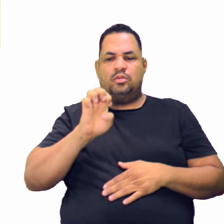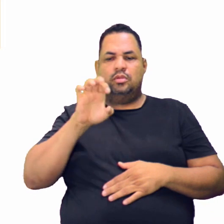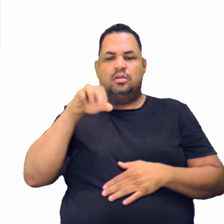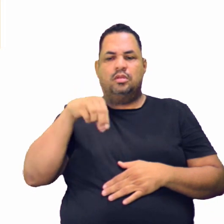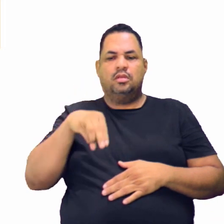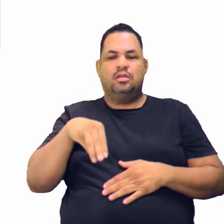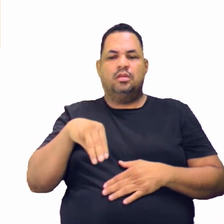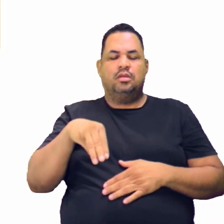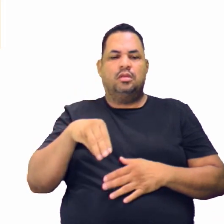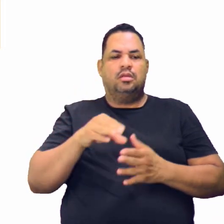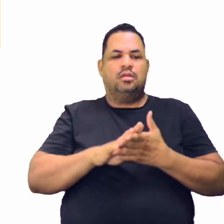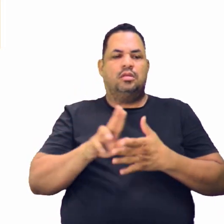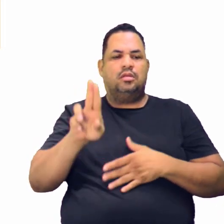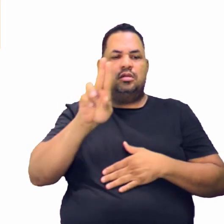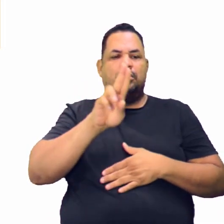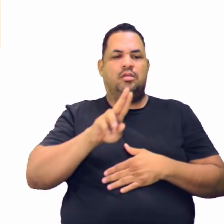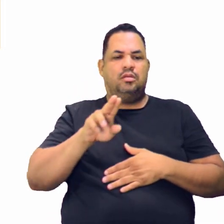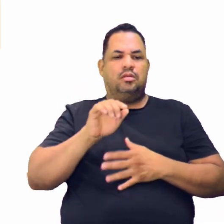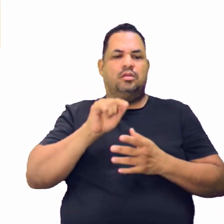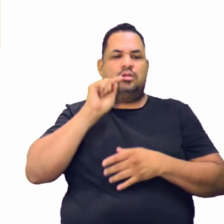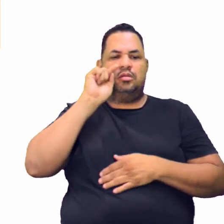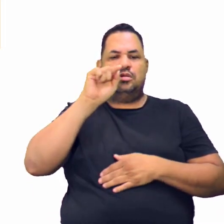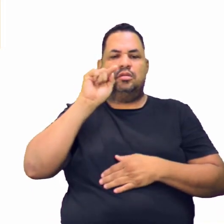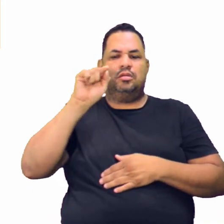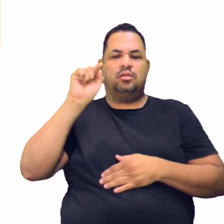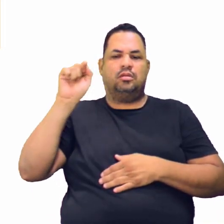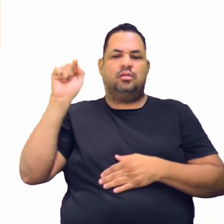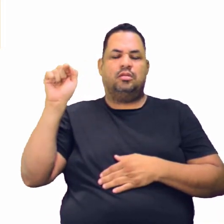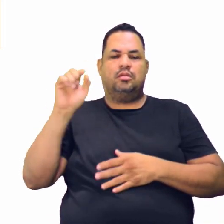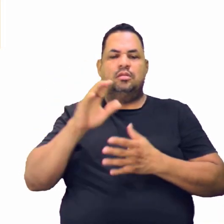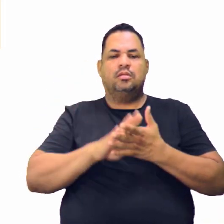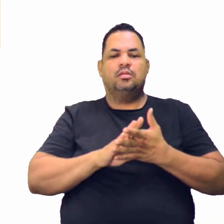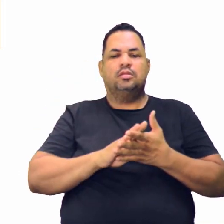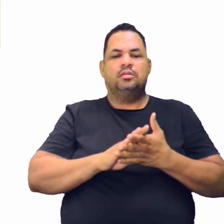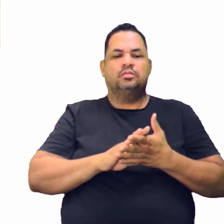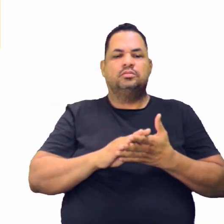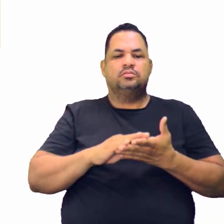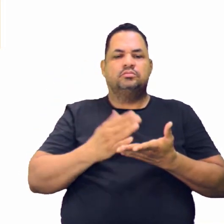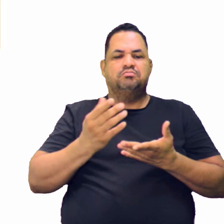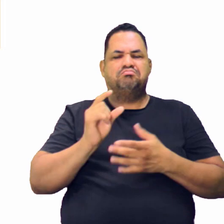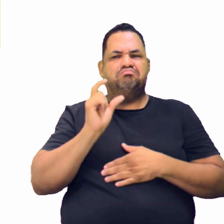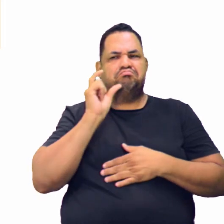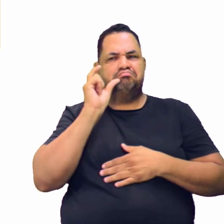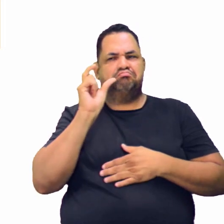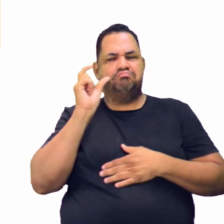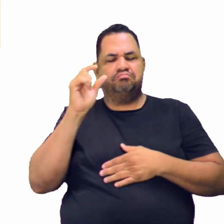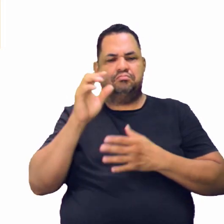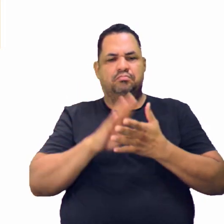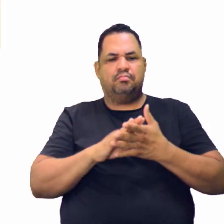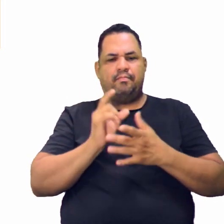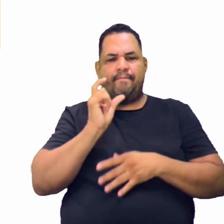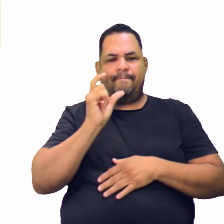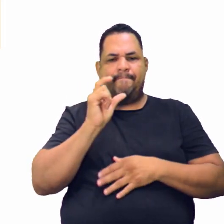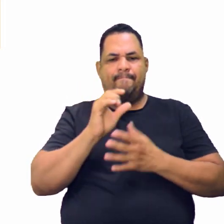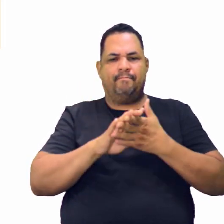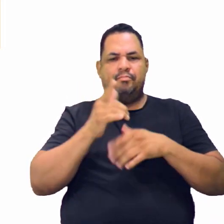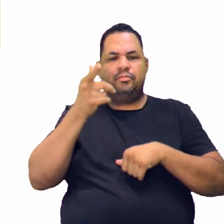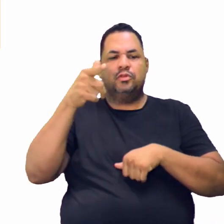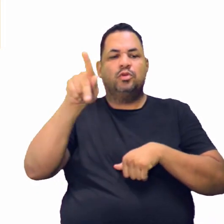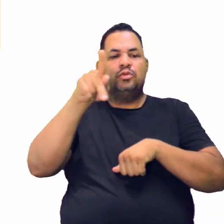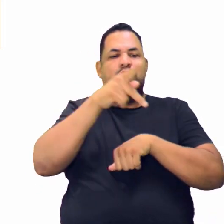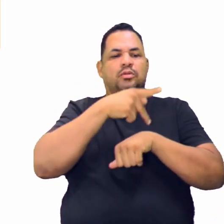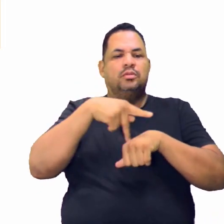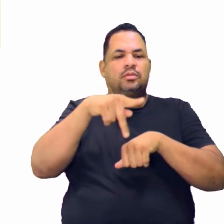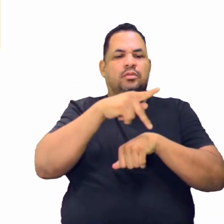plural. Usa-se trema apenas em raríssimas palavras estrangeiras, delas derivadas. Vamos